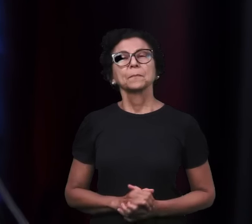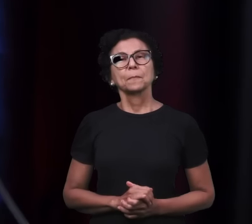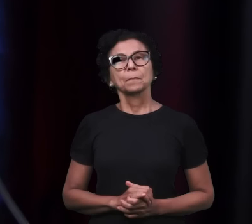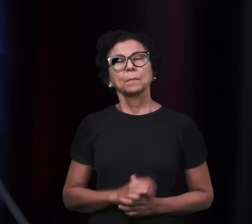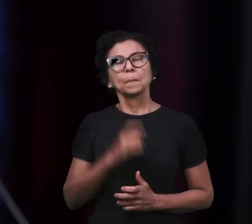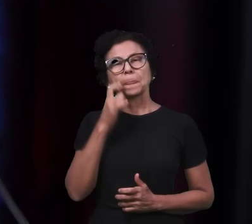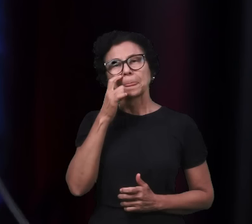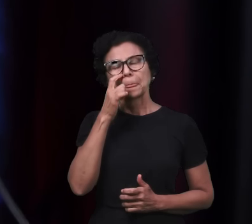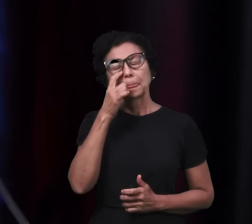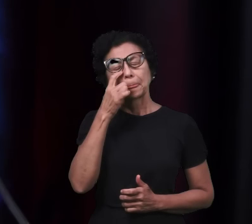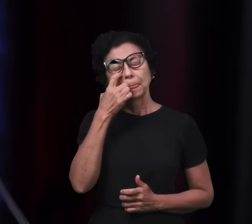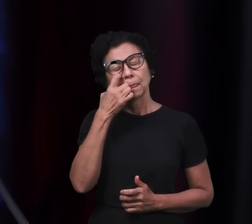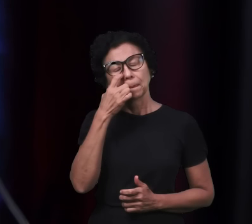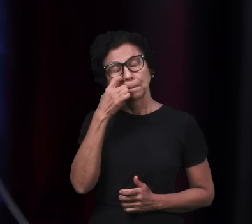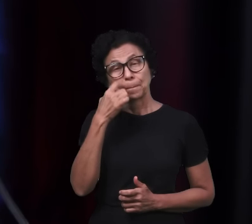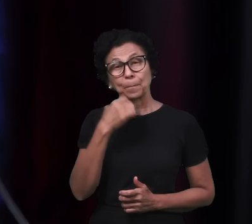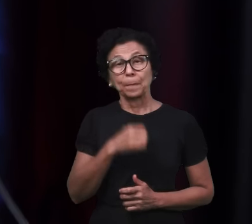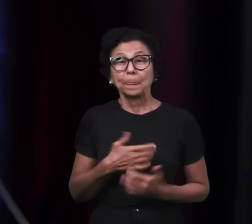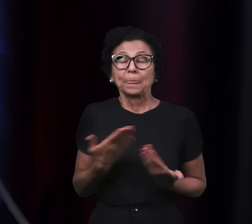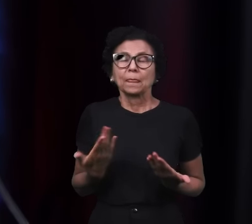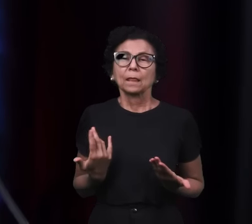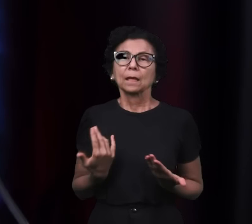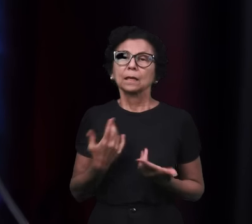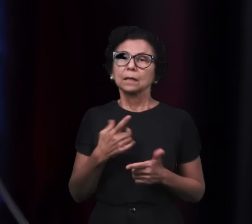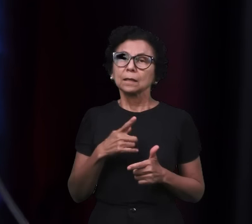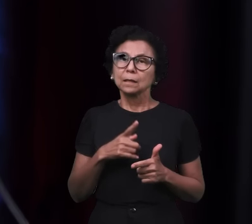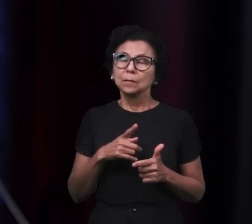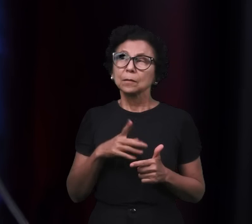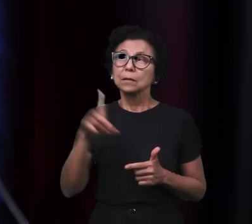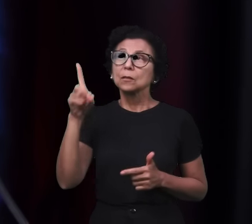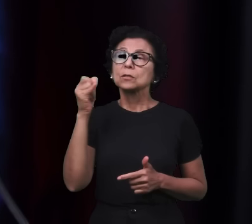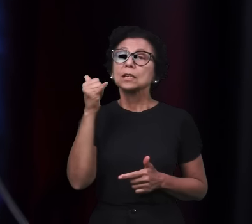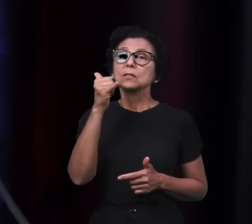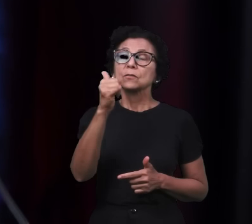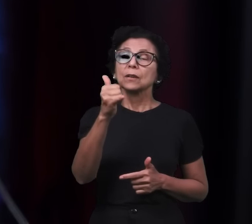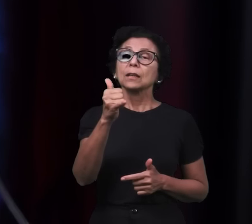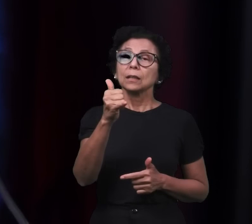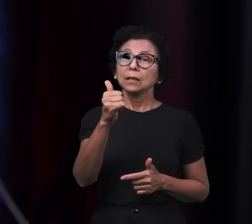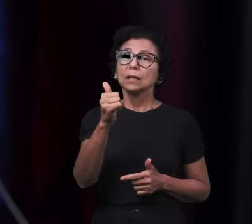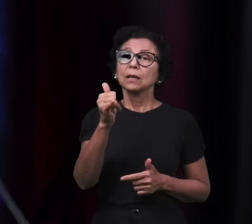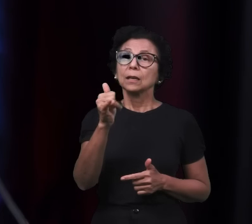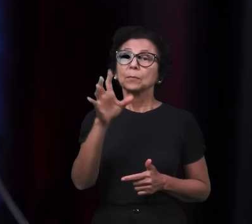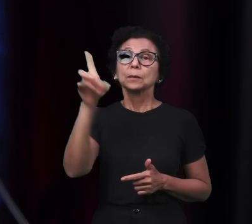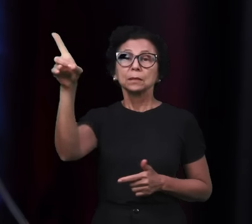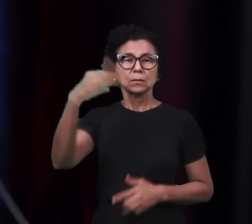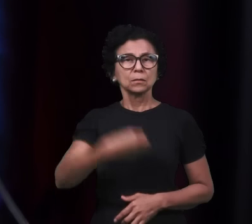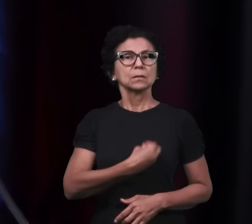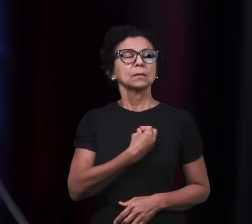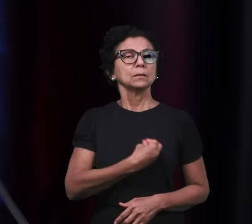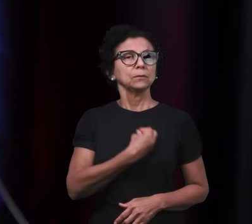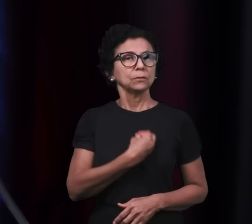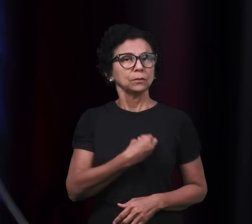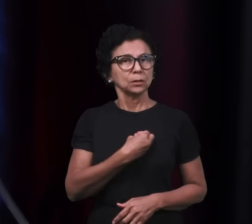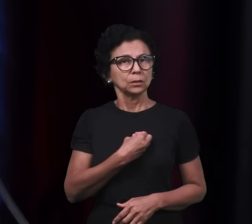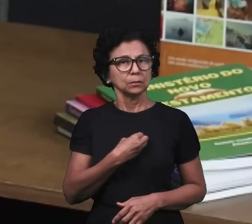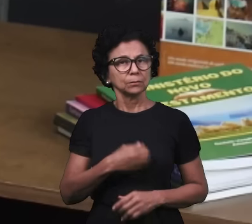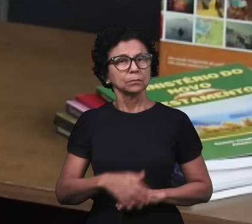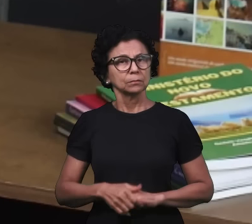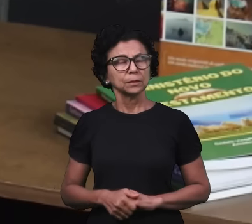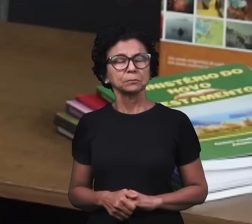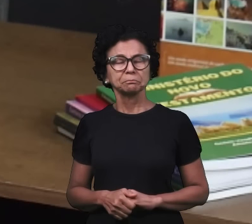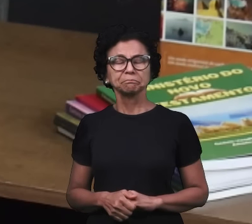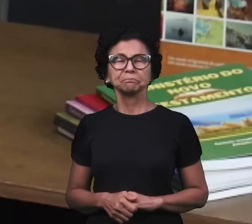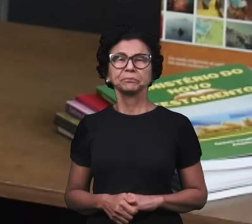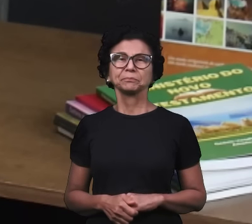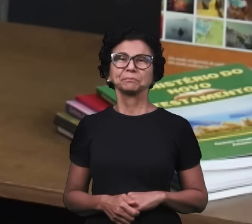tudo isso Deus faz porque o Senhor quer se revelar como Deus vivo, né, que está presente, quer conduzir a vida do homem. E é